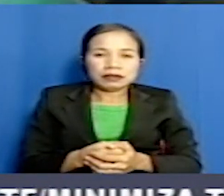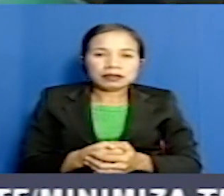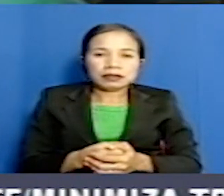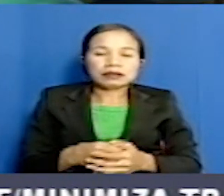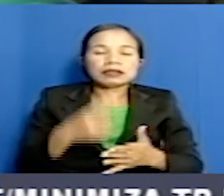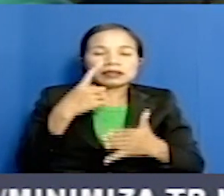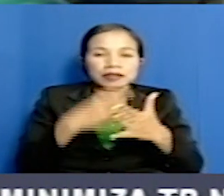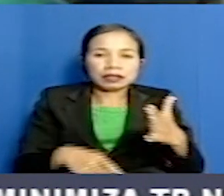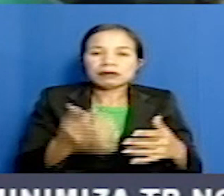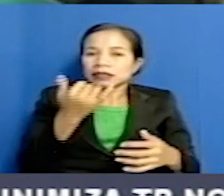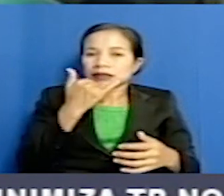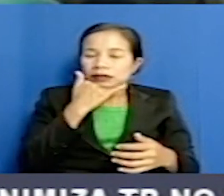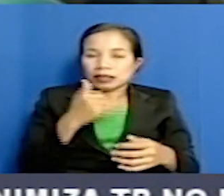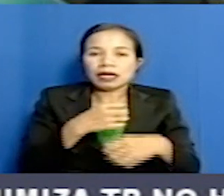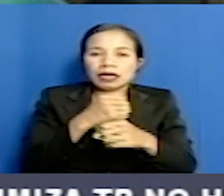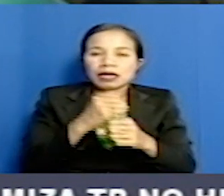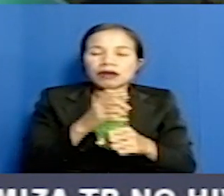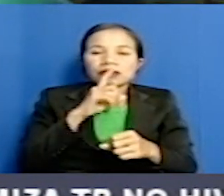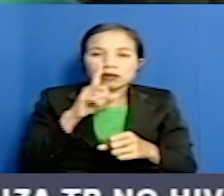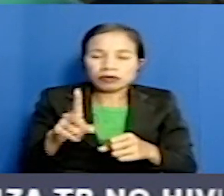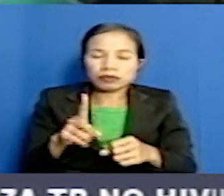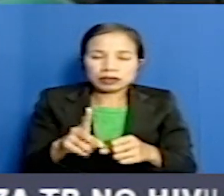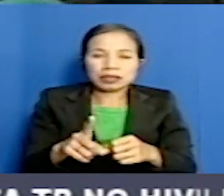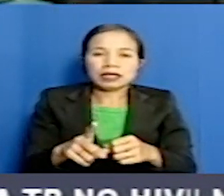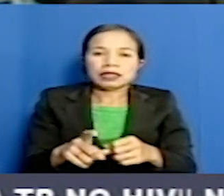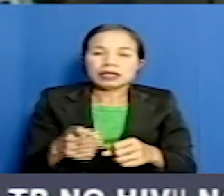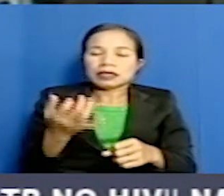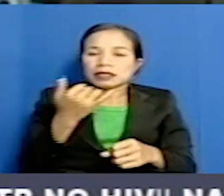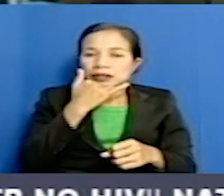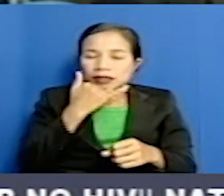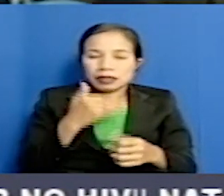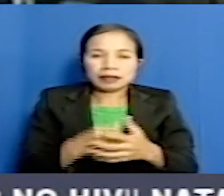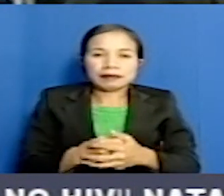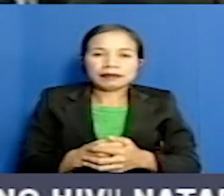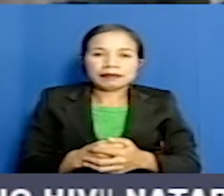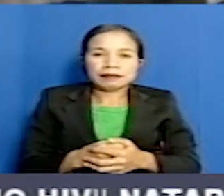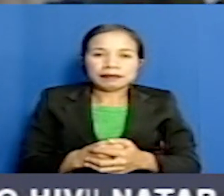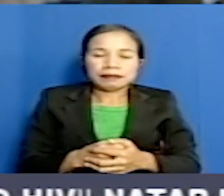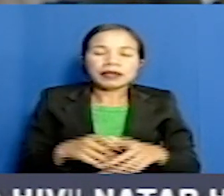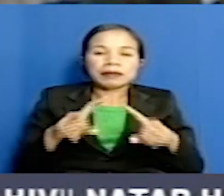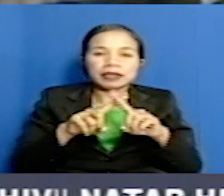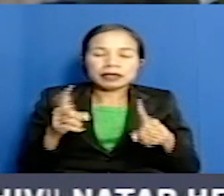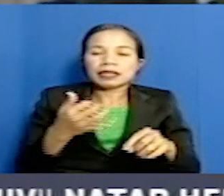sala, a luz de pode ver sala, a luz de pode ver a luz, por exemplo.